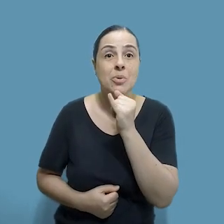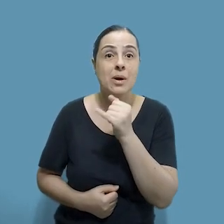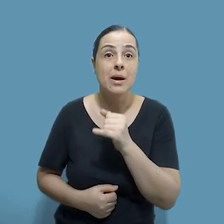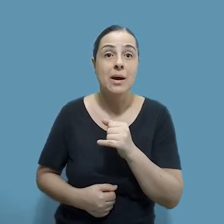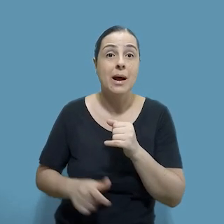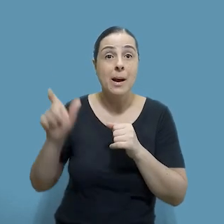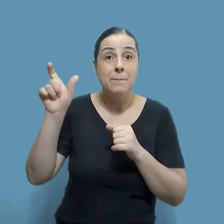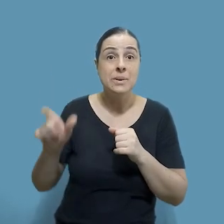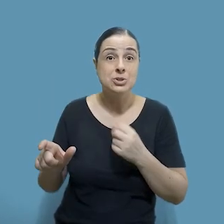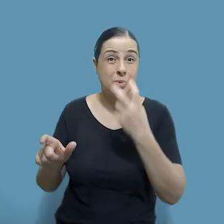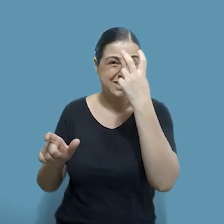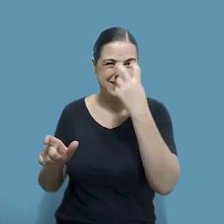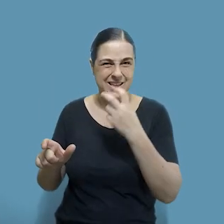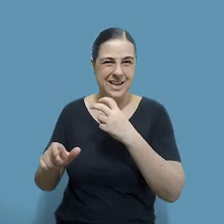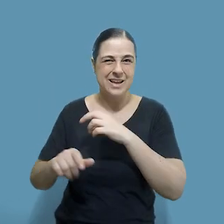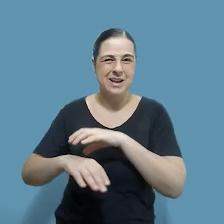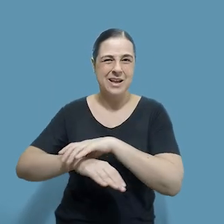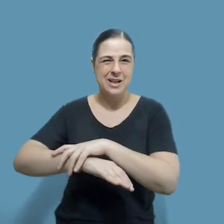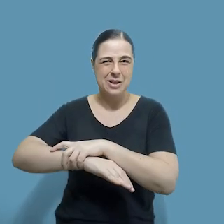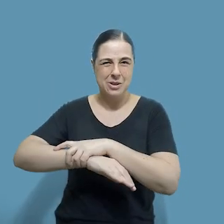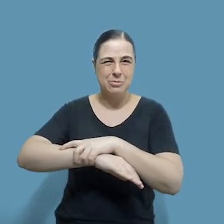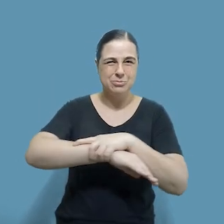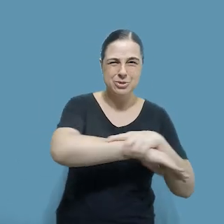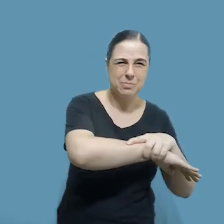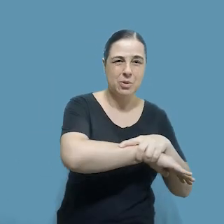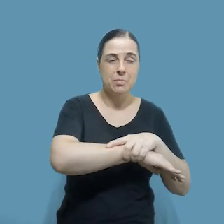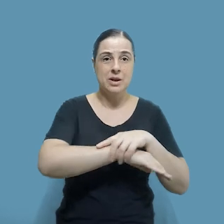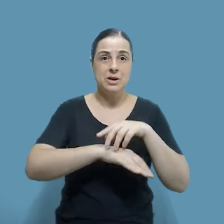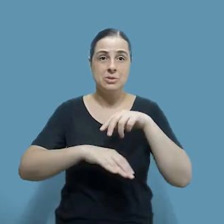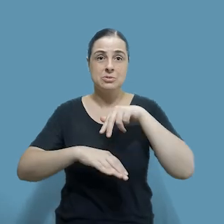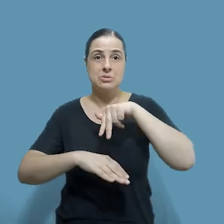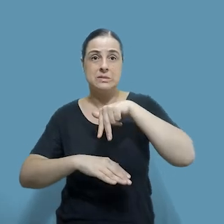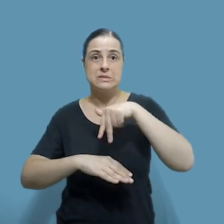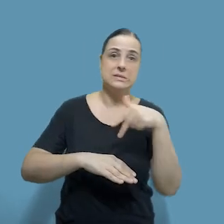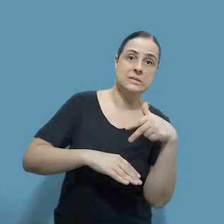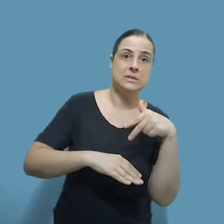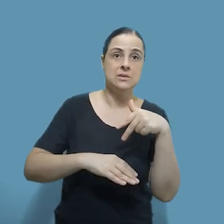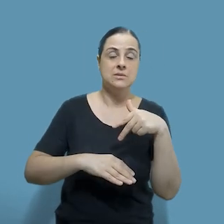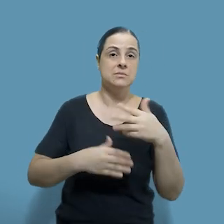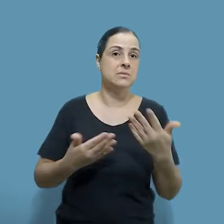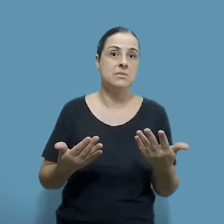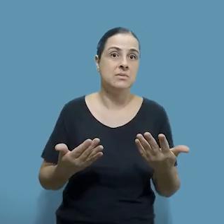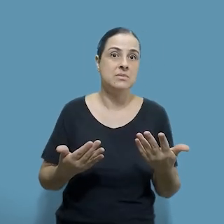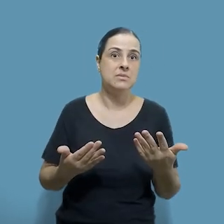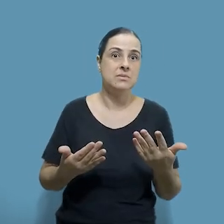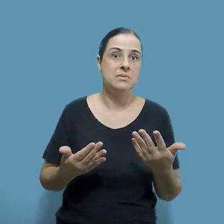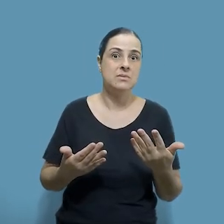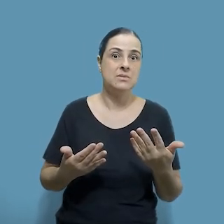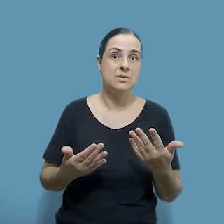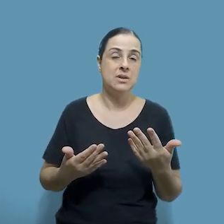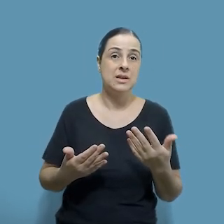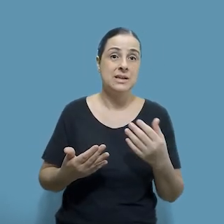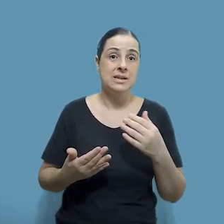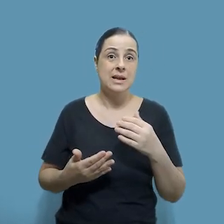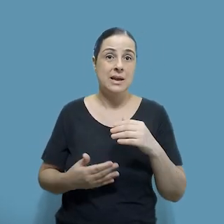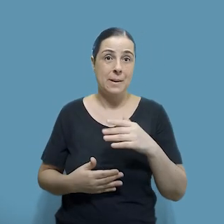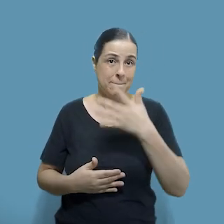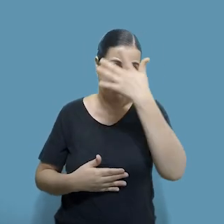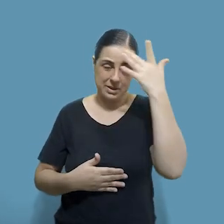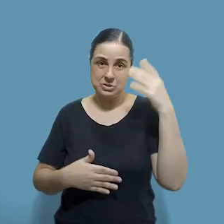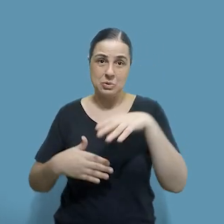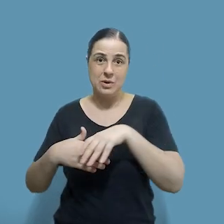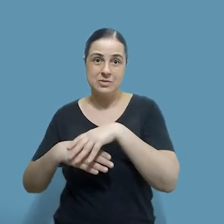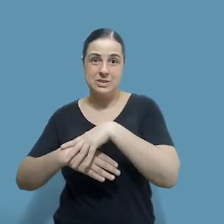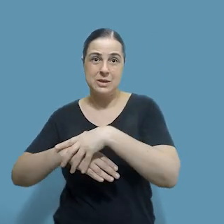se desequilibrar. Aliás, qualquer pessoa, se você tiver alguém te puxando, você vai perder o equilíbrio, né? O que